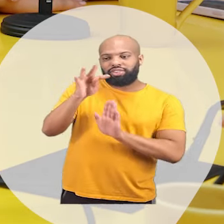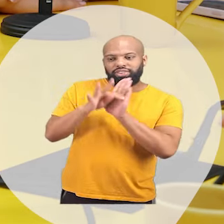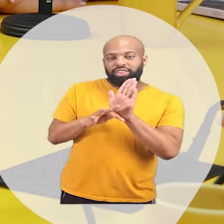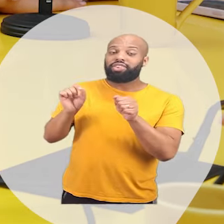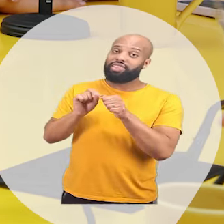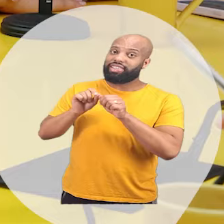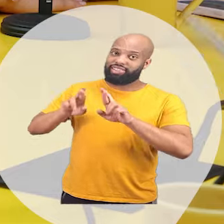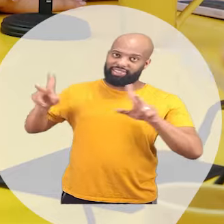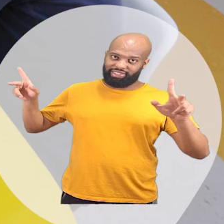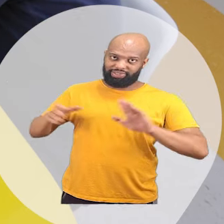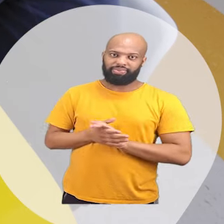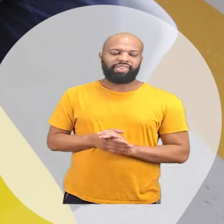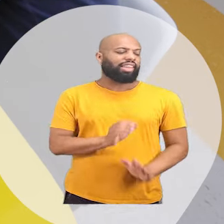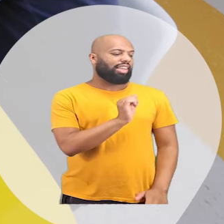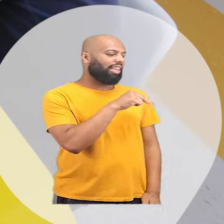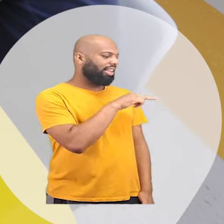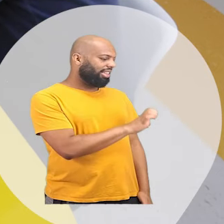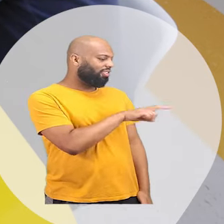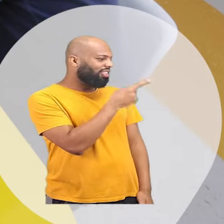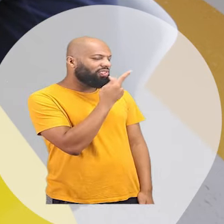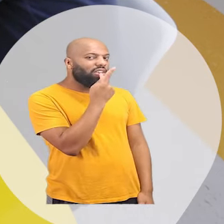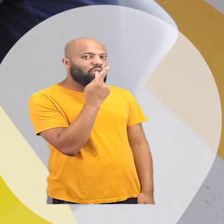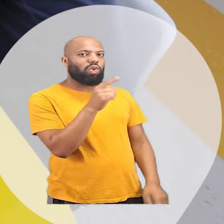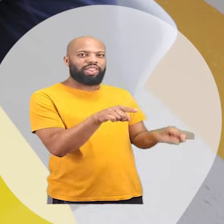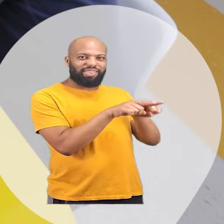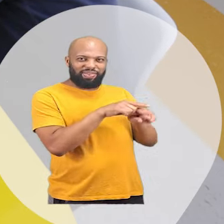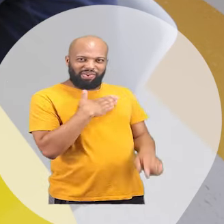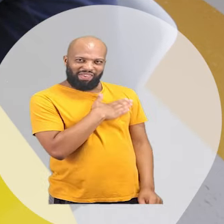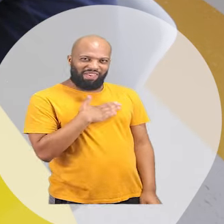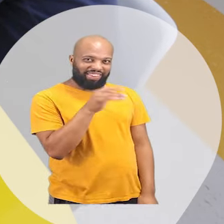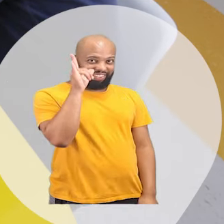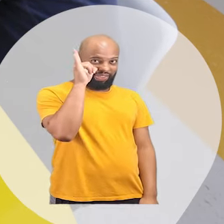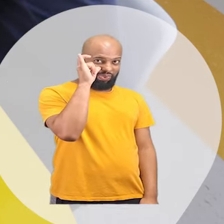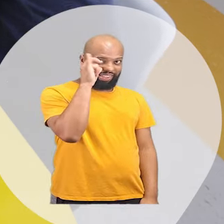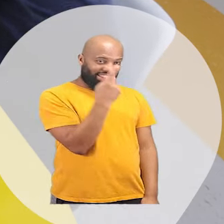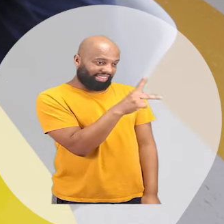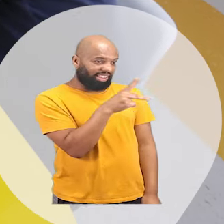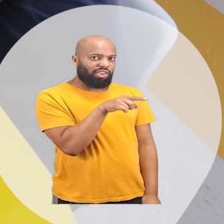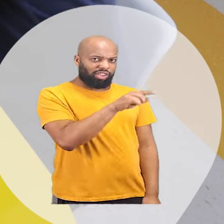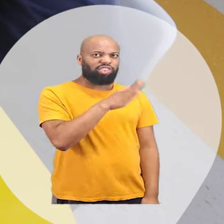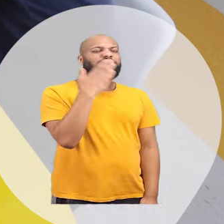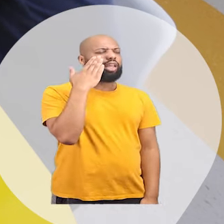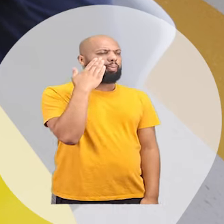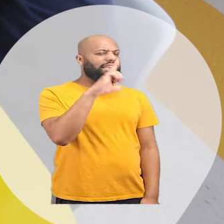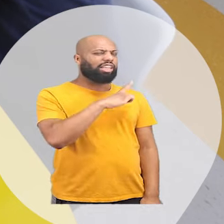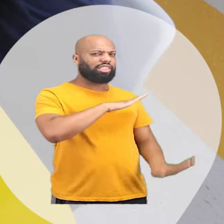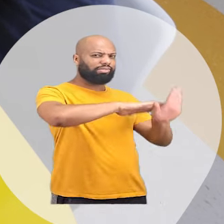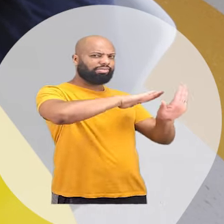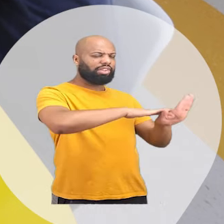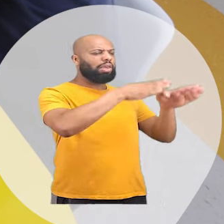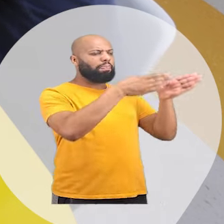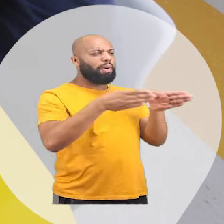né E às vezes faz toda a diferença em você comentou que é uma consumidora então do que fazer você já tinha mais ou menos uma ideia de que tinha